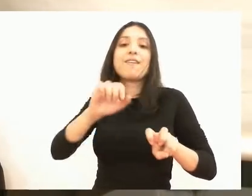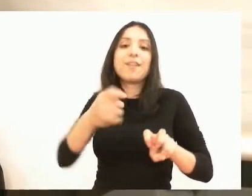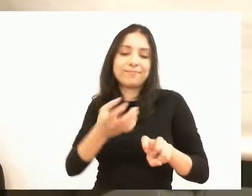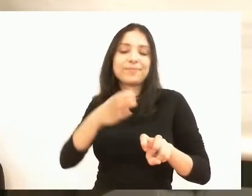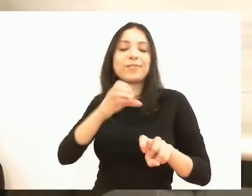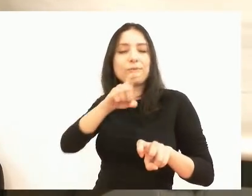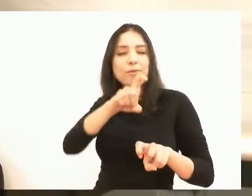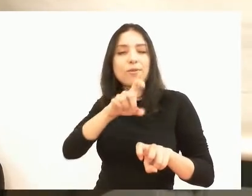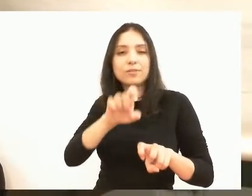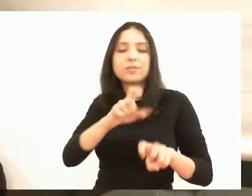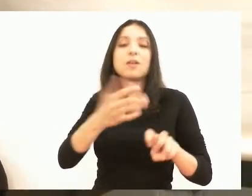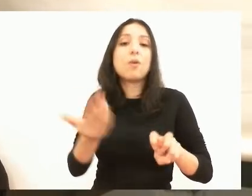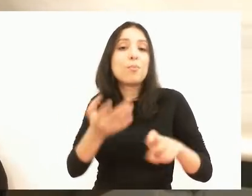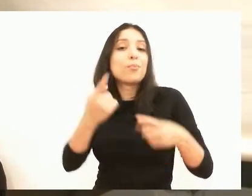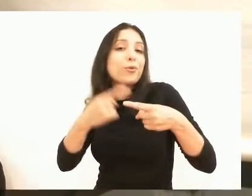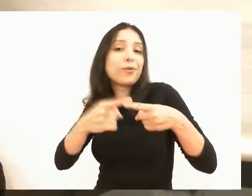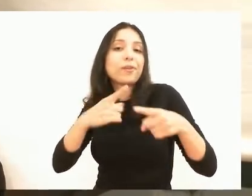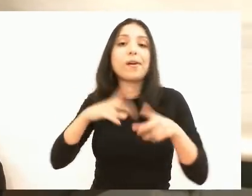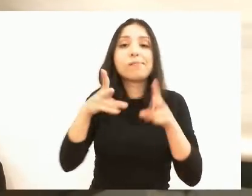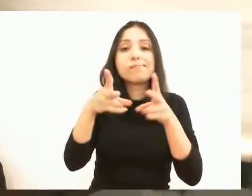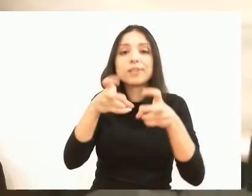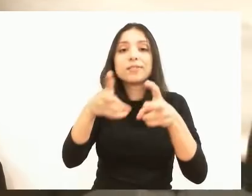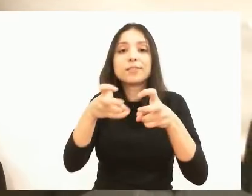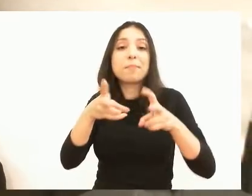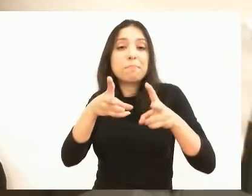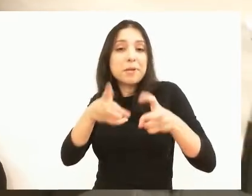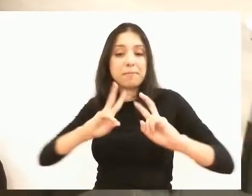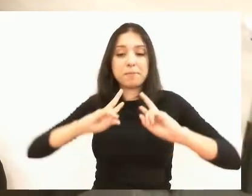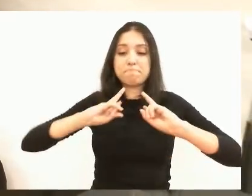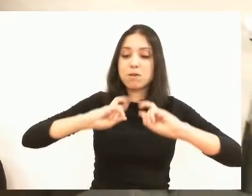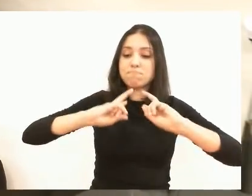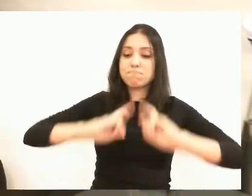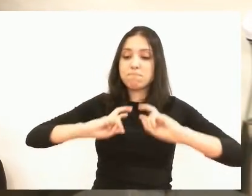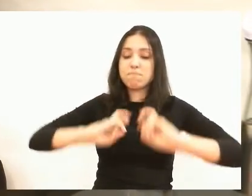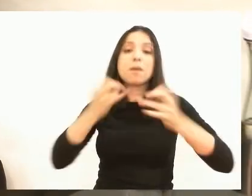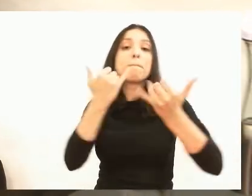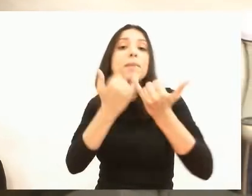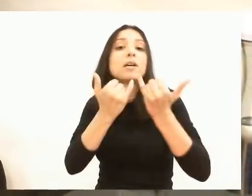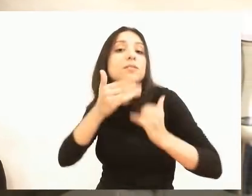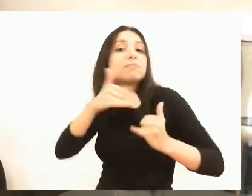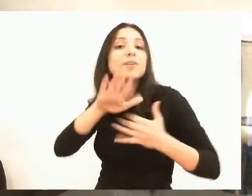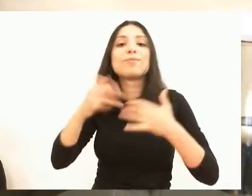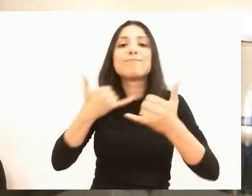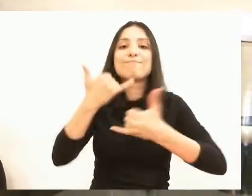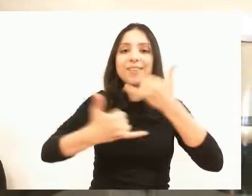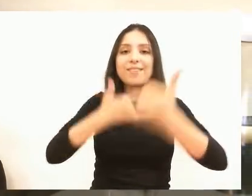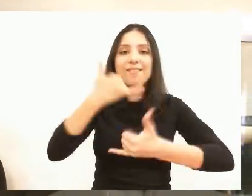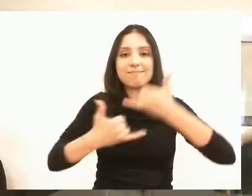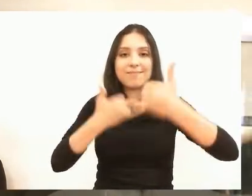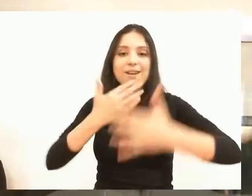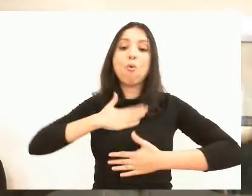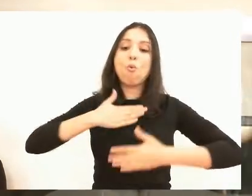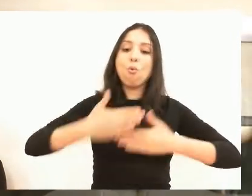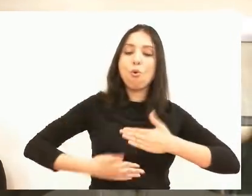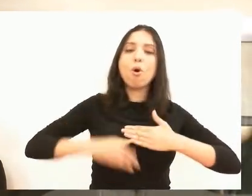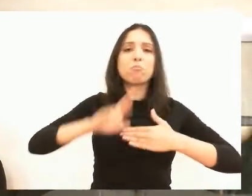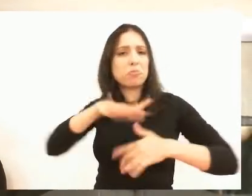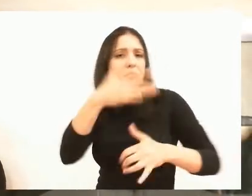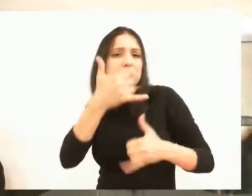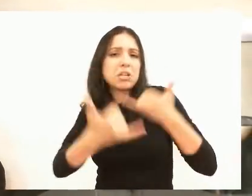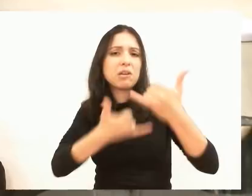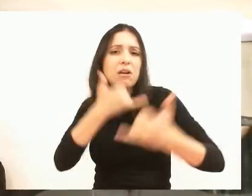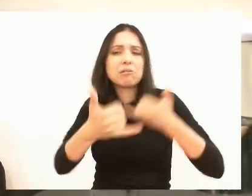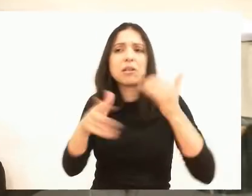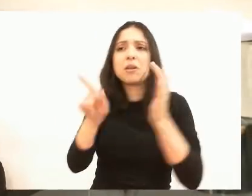esse reconhecimento a gente vai fazendo como mais uma brincadeira do corpo não brincadeira que eu quero dizer de